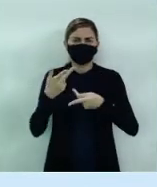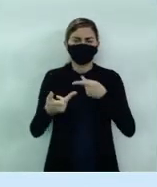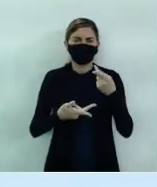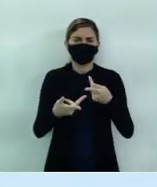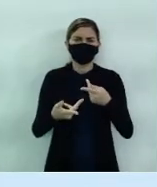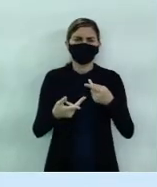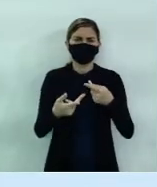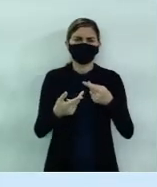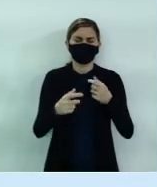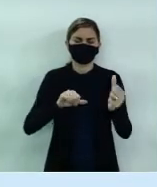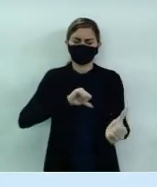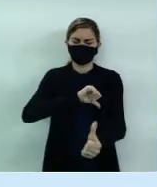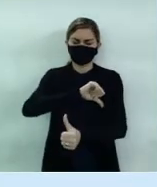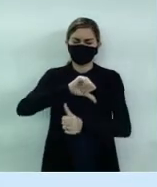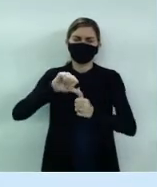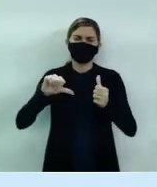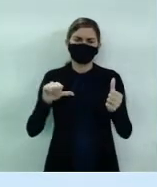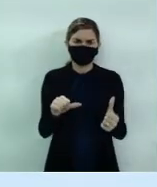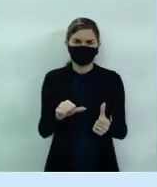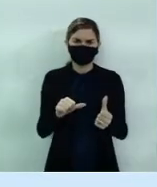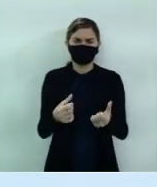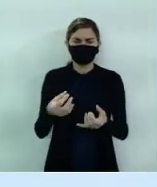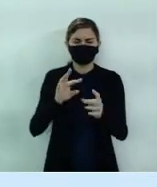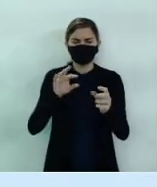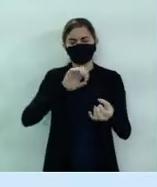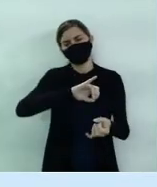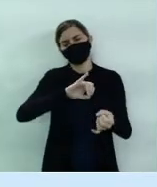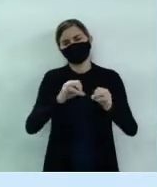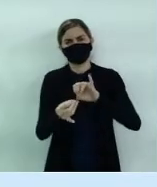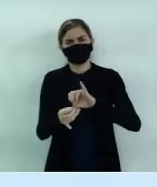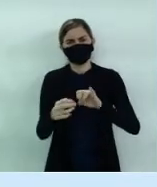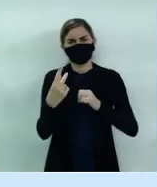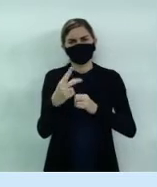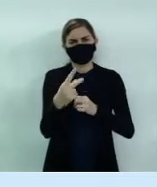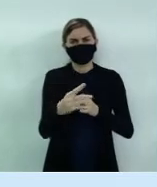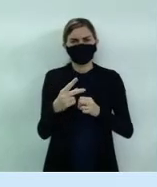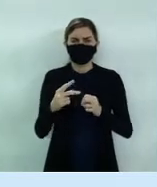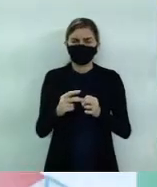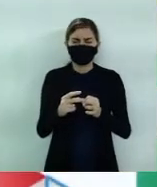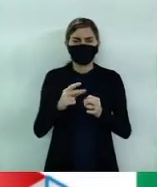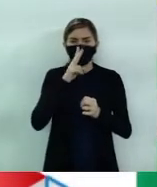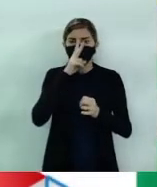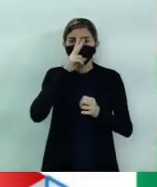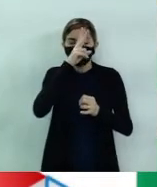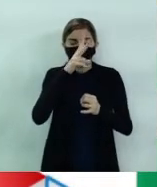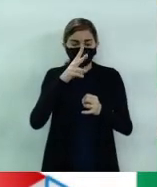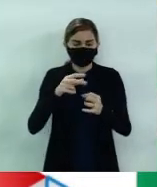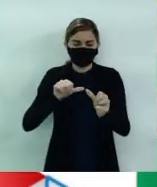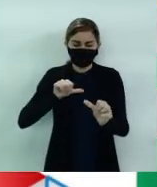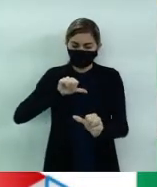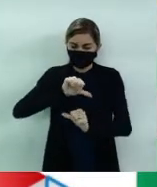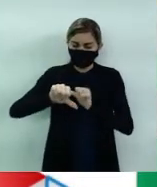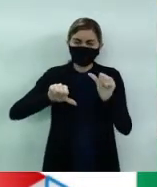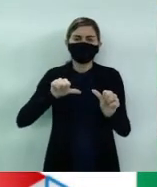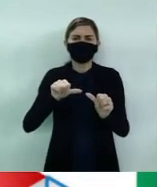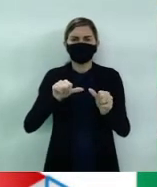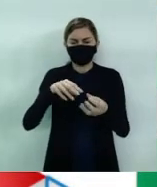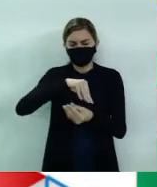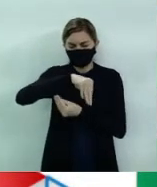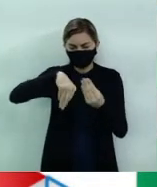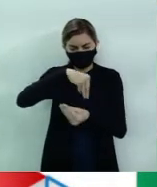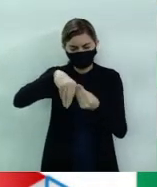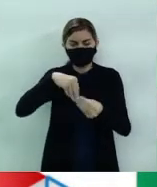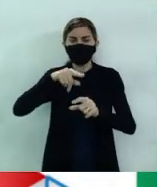sobre uma transformação que é química, elas são tão intensas que vão alterar a composição